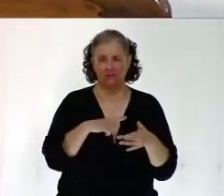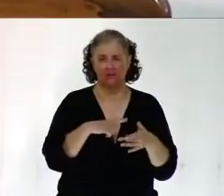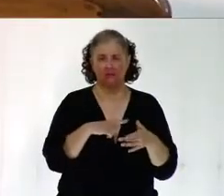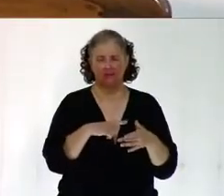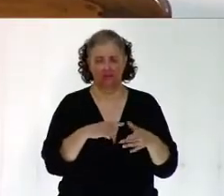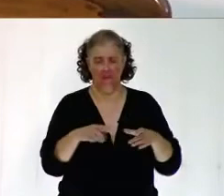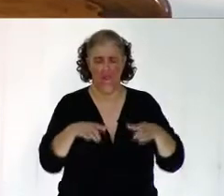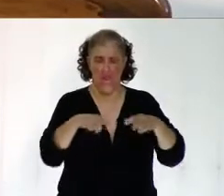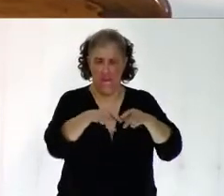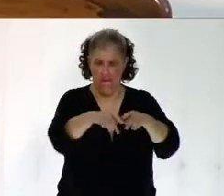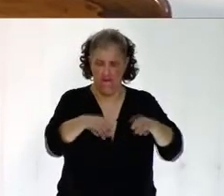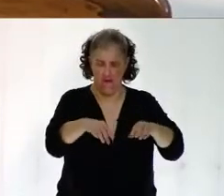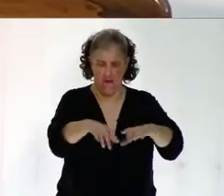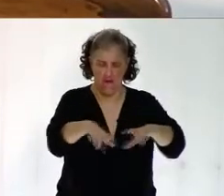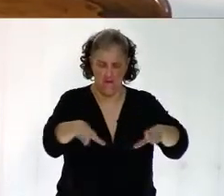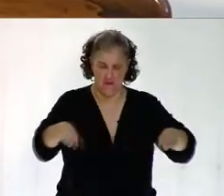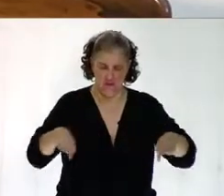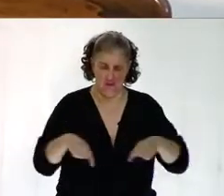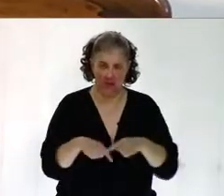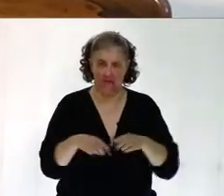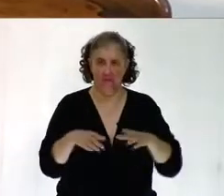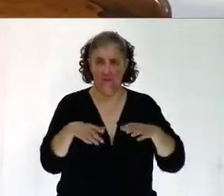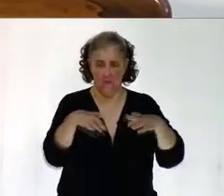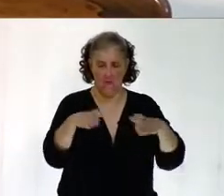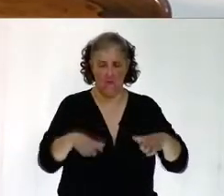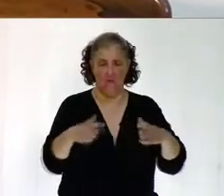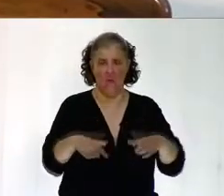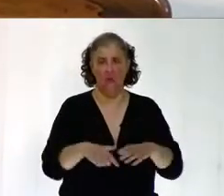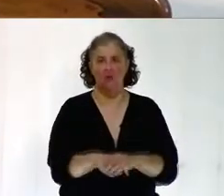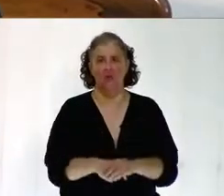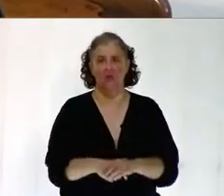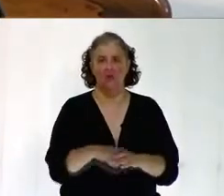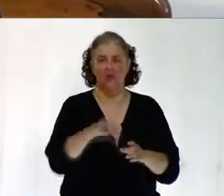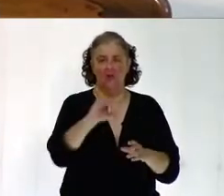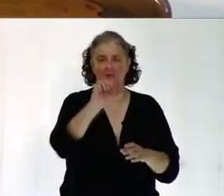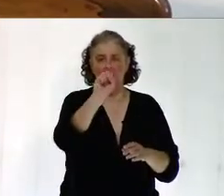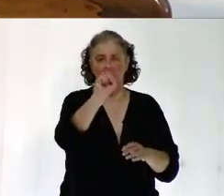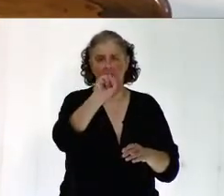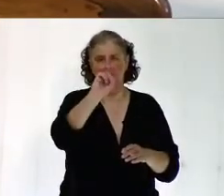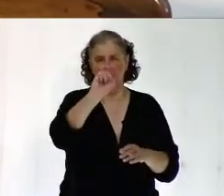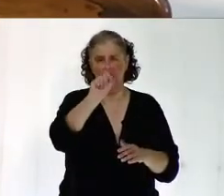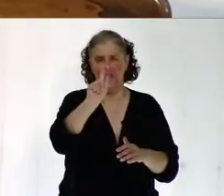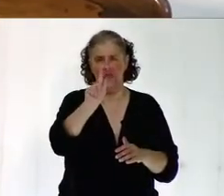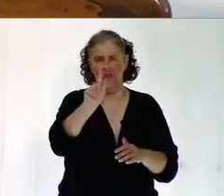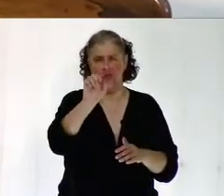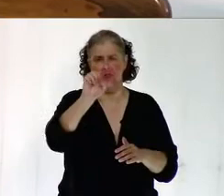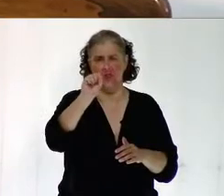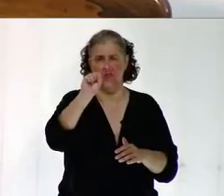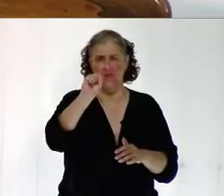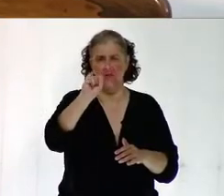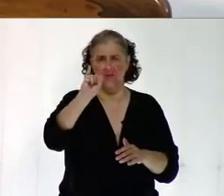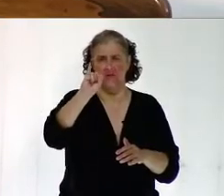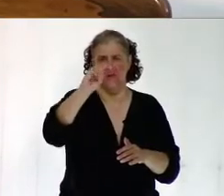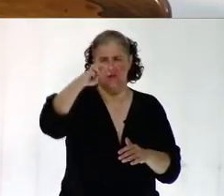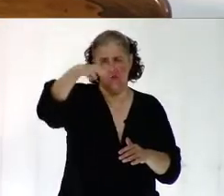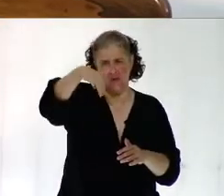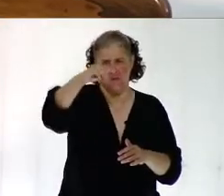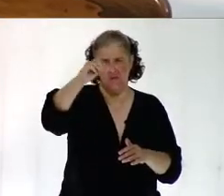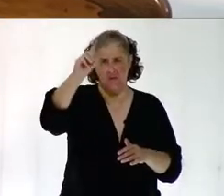chamado jesimom antigo testamento esse local é chamado de jesimom uma região de aproximadamente